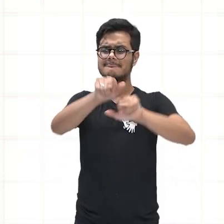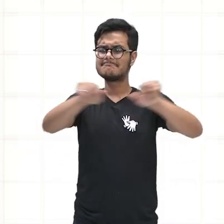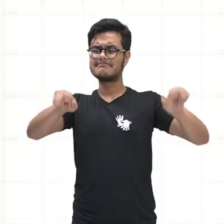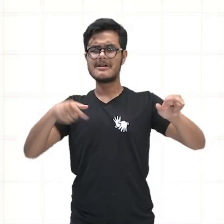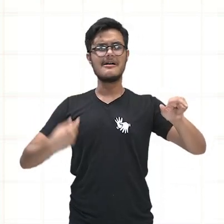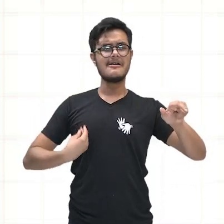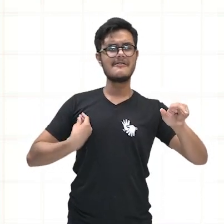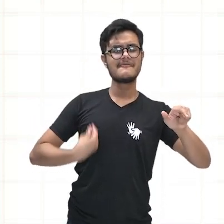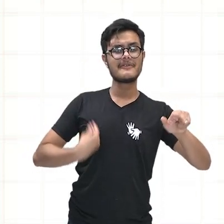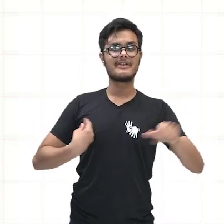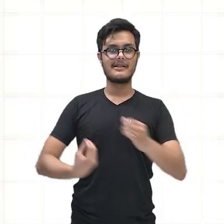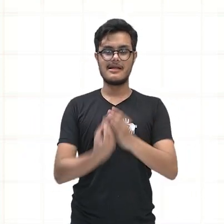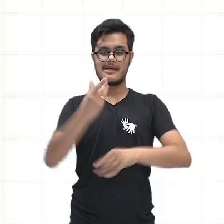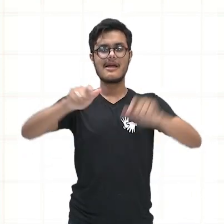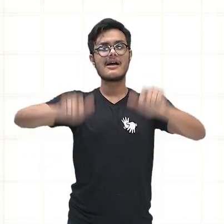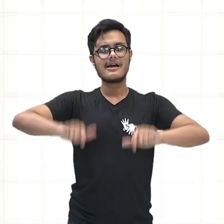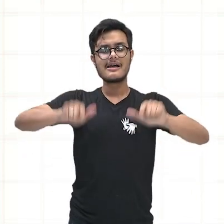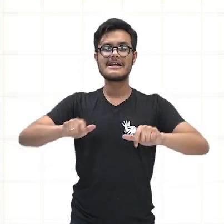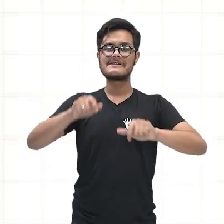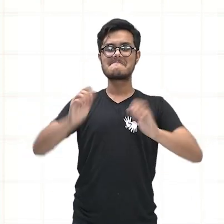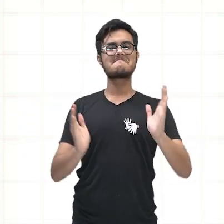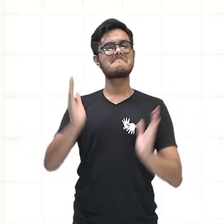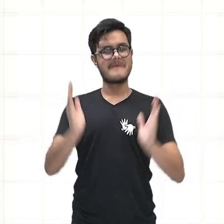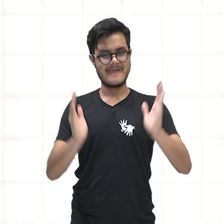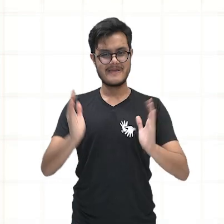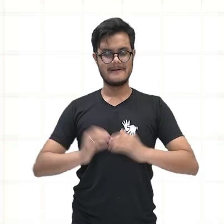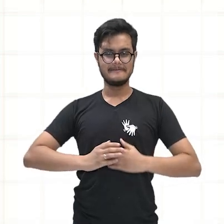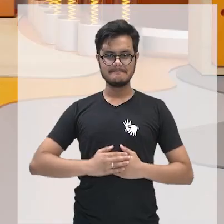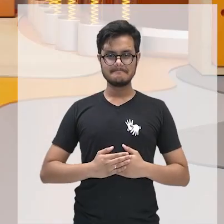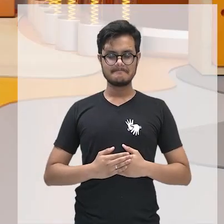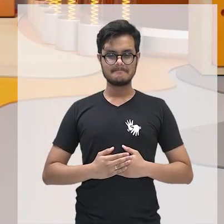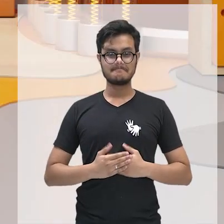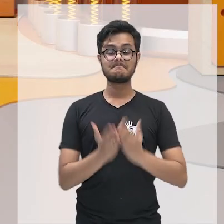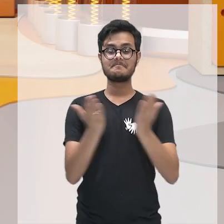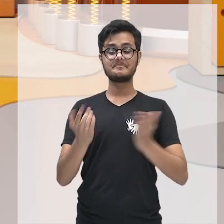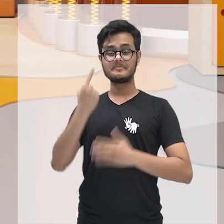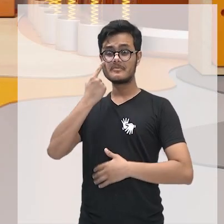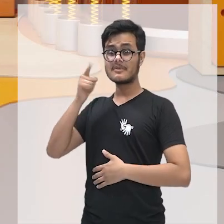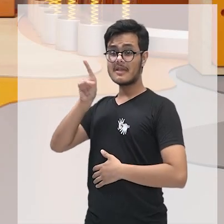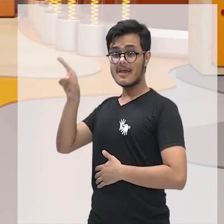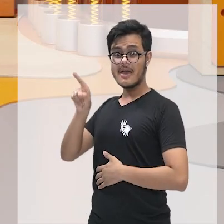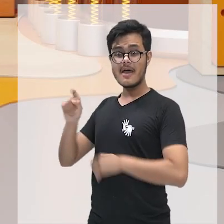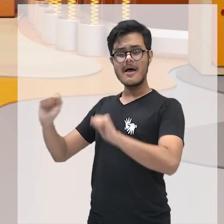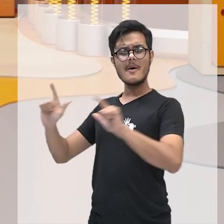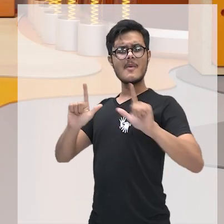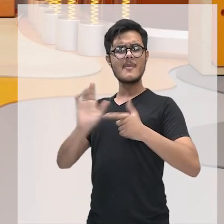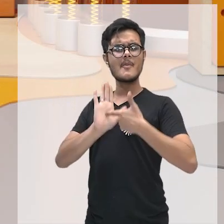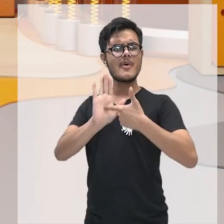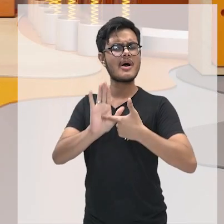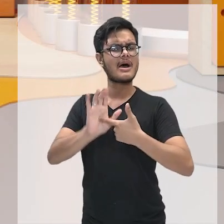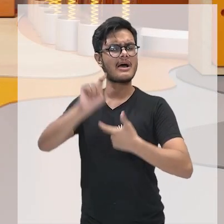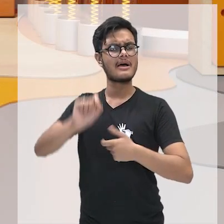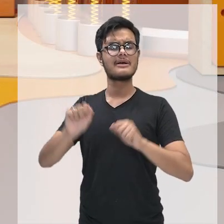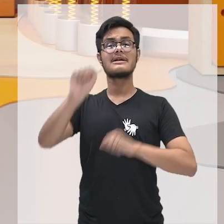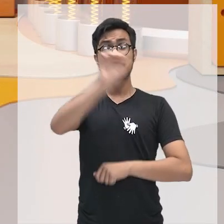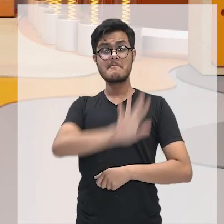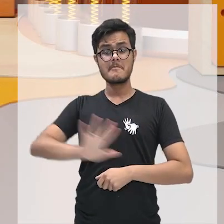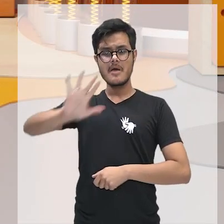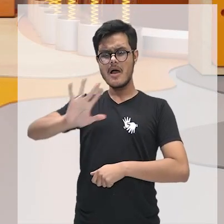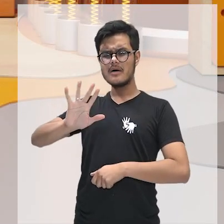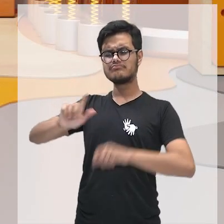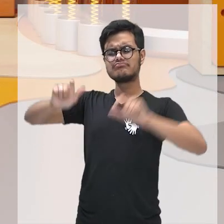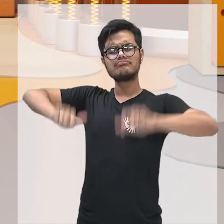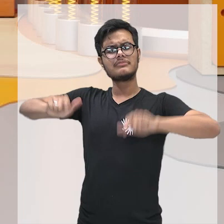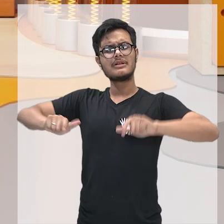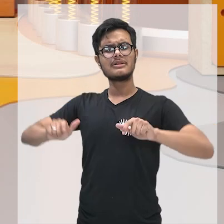existiu durante aquele período e olha aí galerinha o professor trouxe aqui então um mapa mostr mostrando aí a